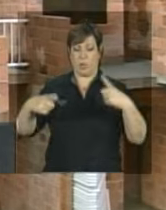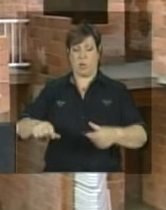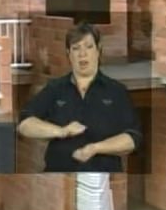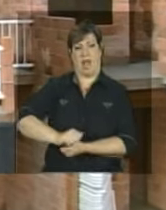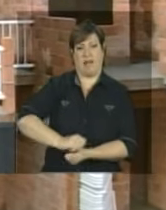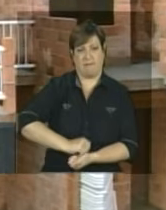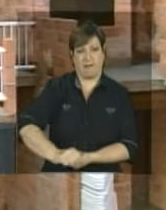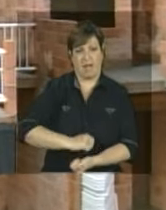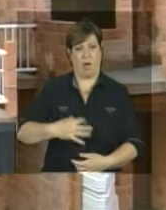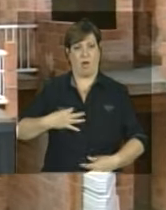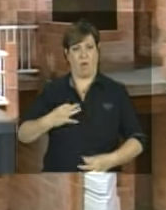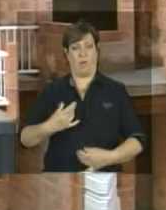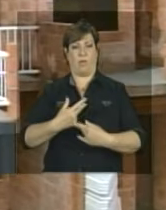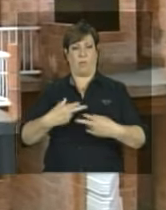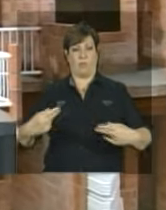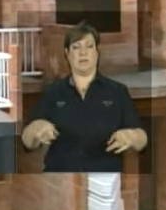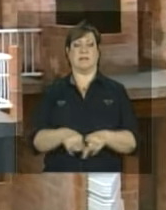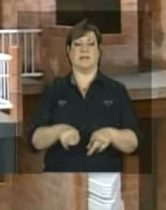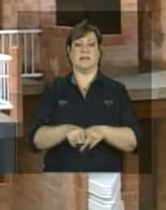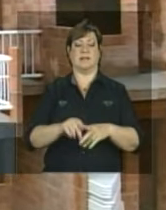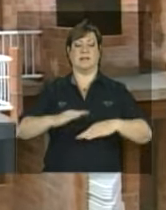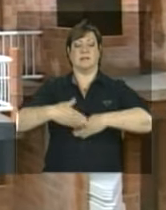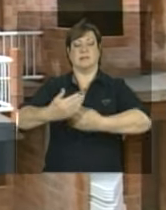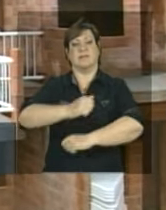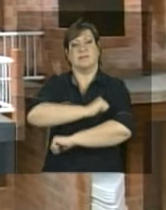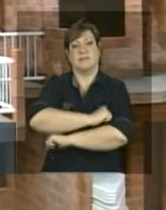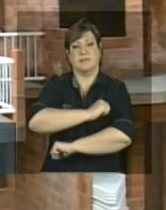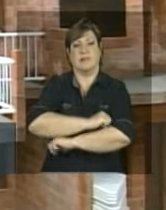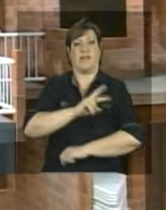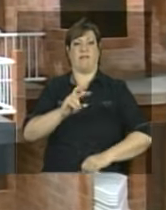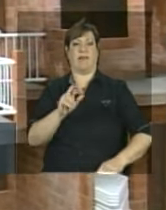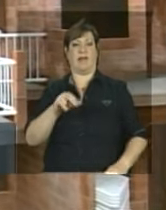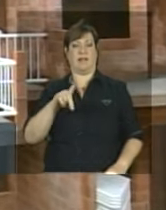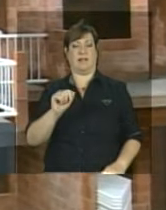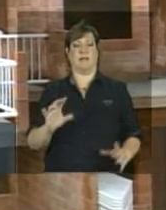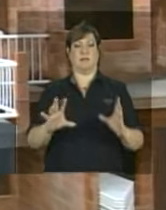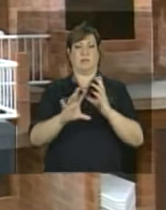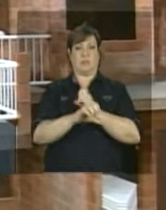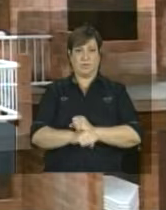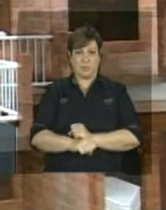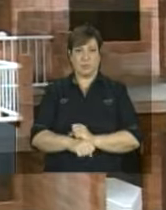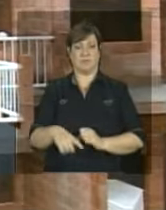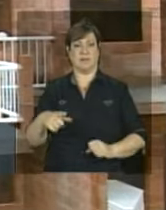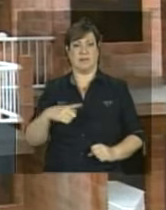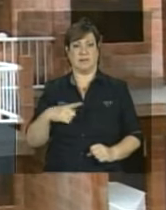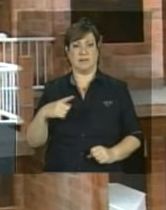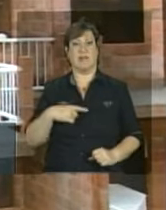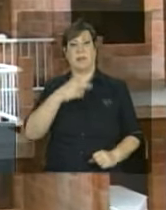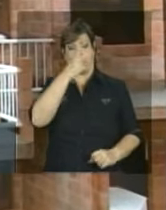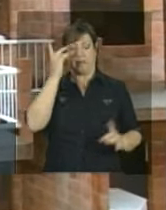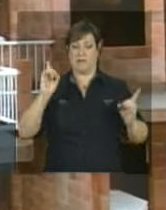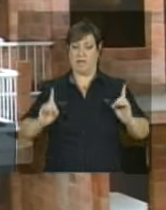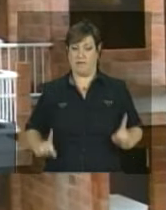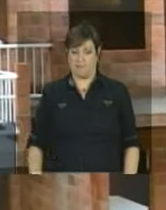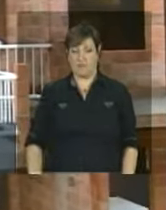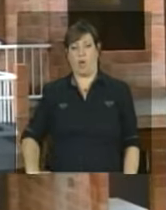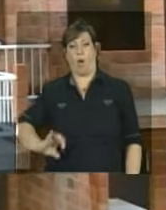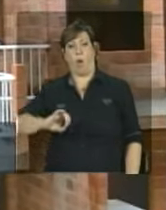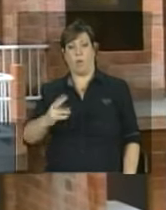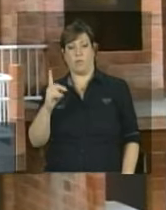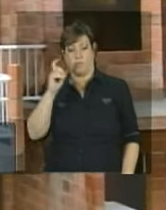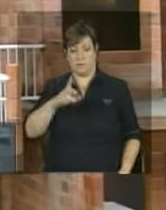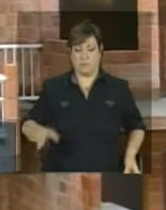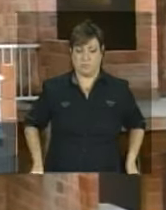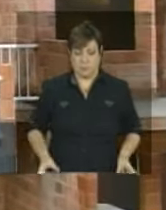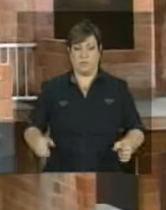varanda, com cerca de 49 metros quadrados de área. Para as pessoas com deficiência ou dificuldade de locomoção,